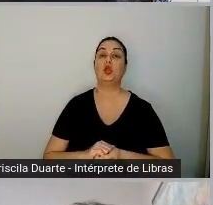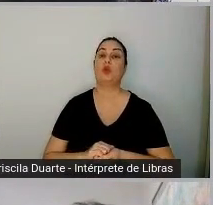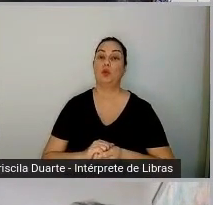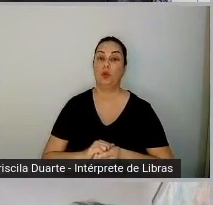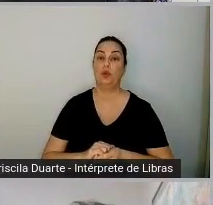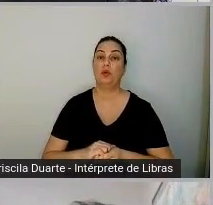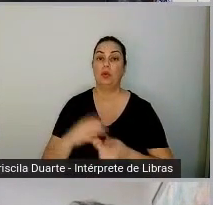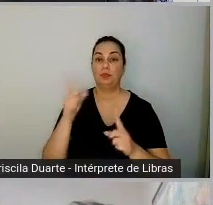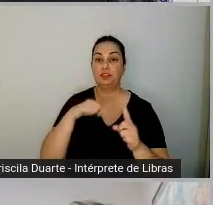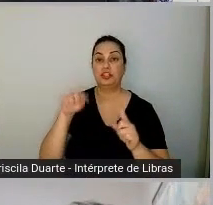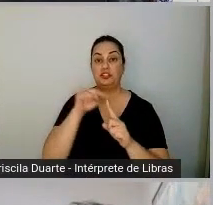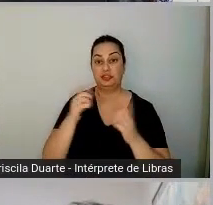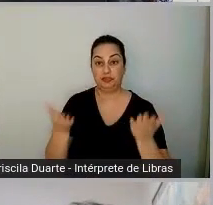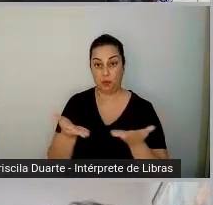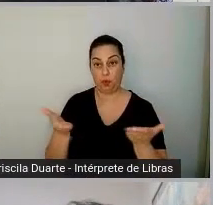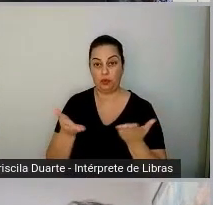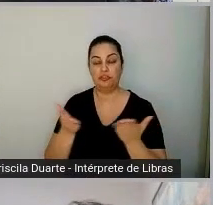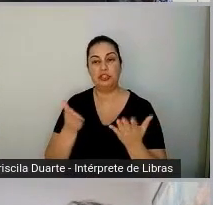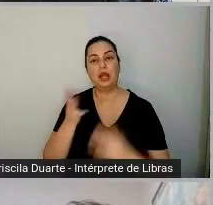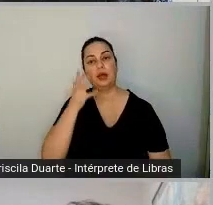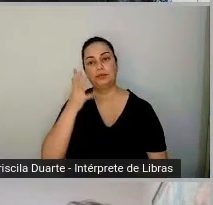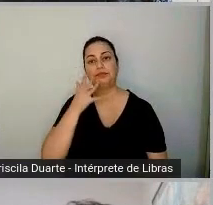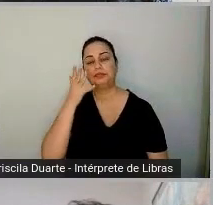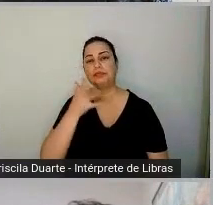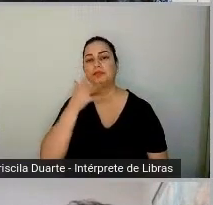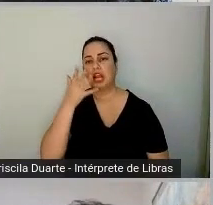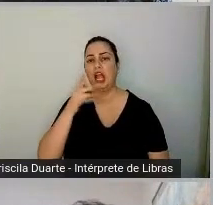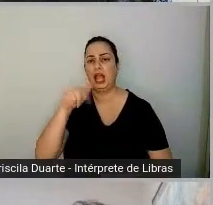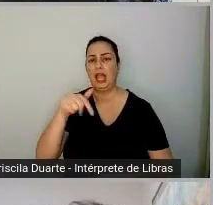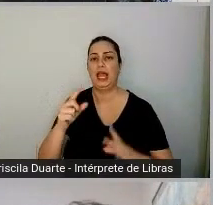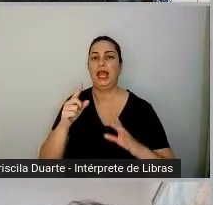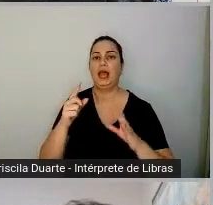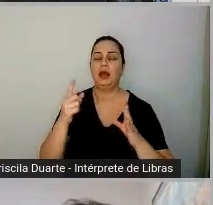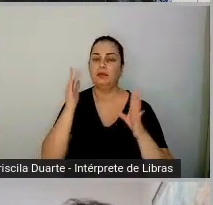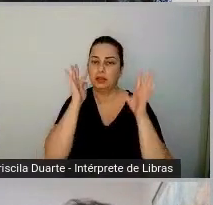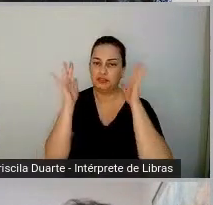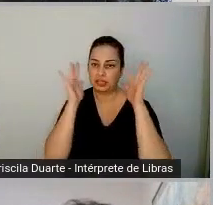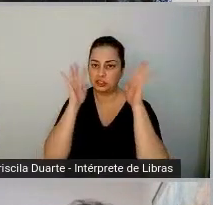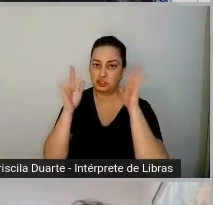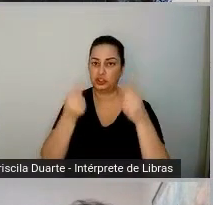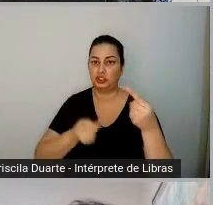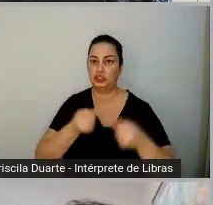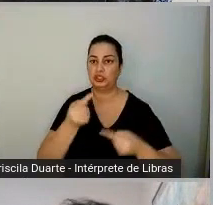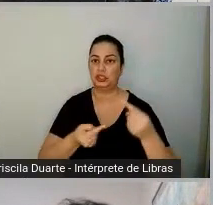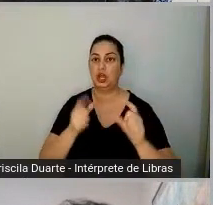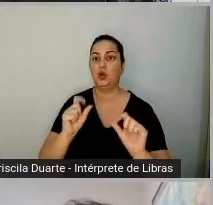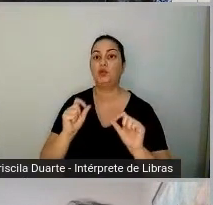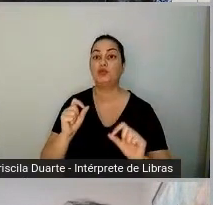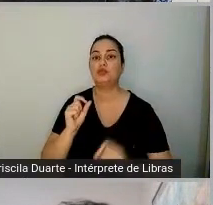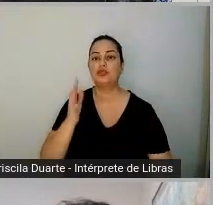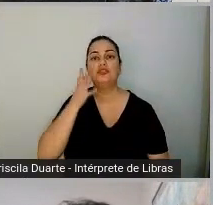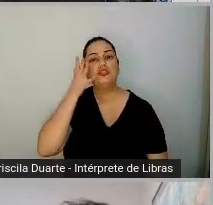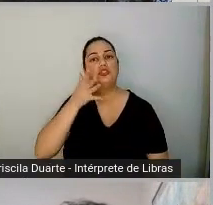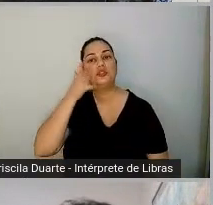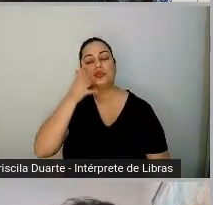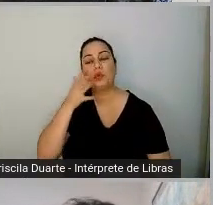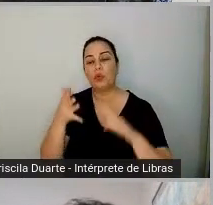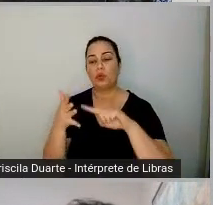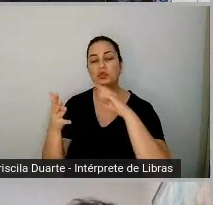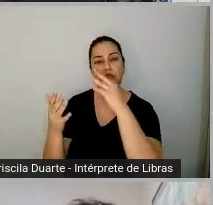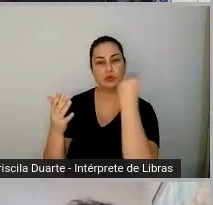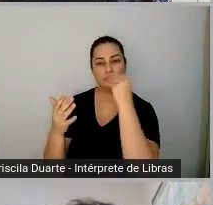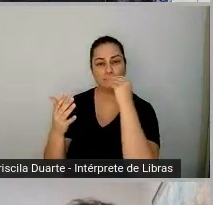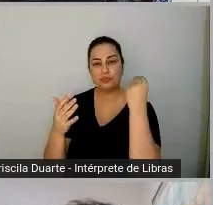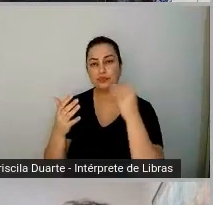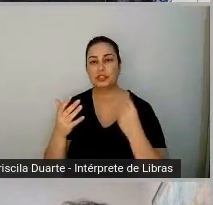gente debater, né, quais são os discursos falaciosos que pessoas, né, se utilizam para tentar